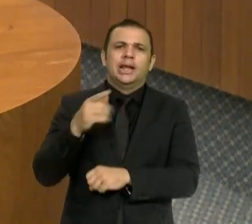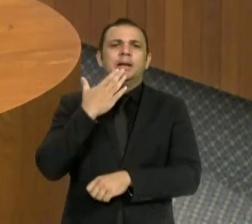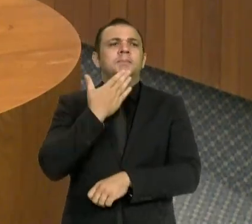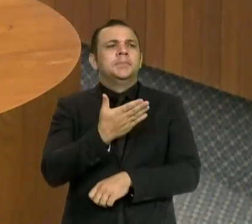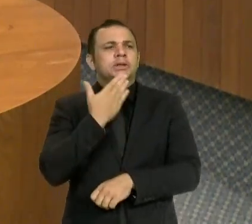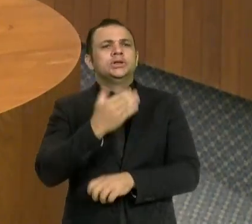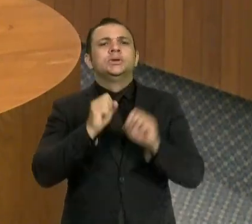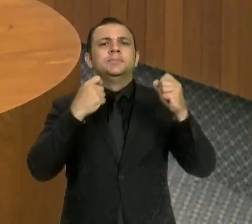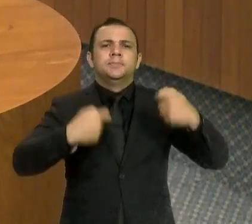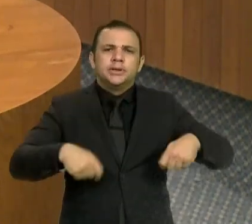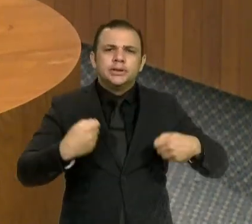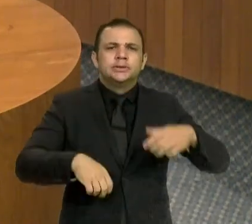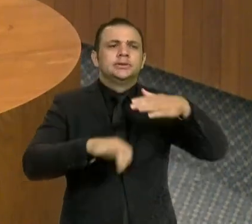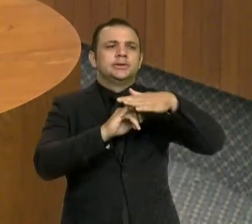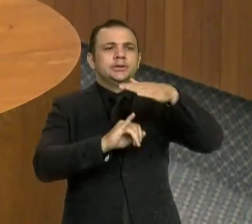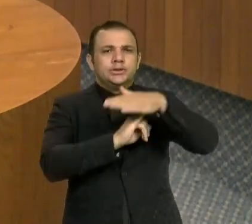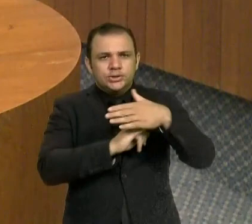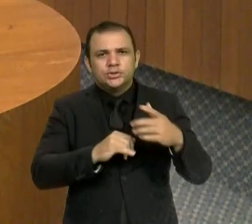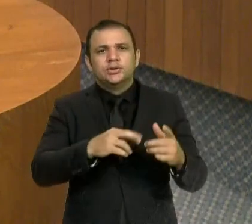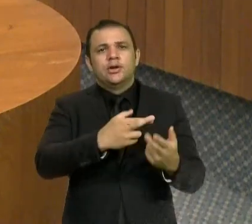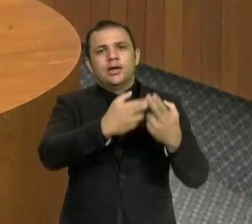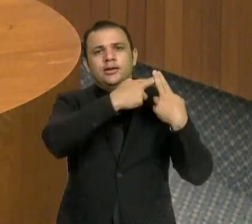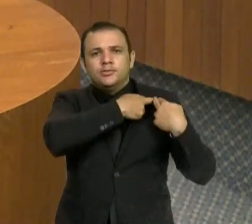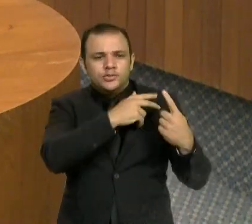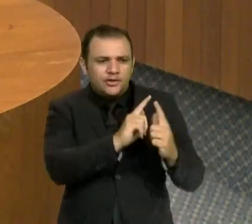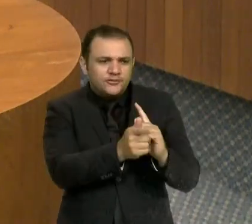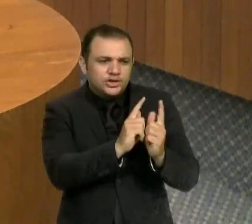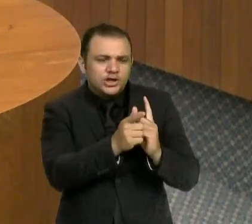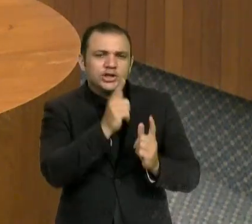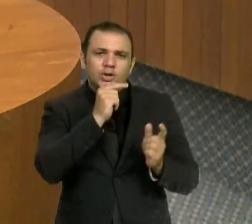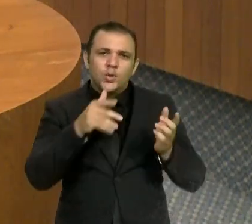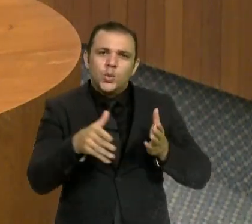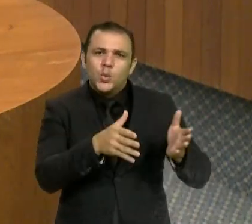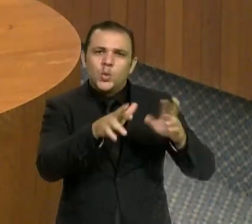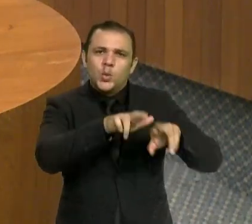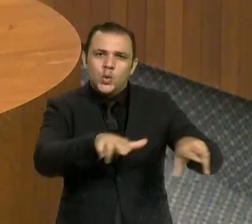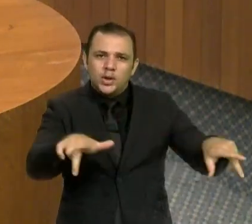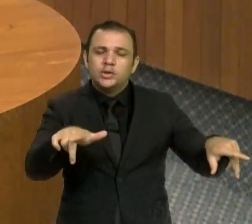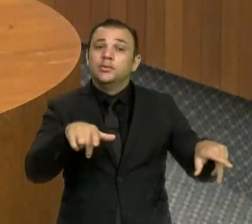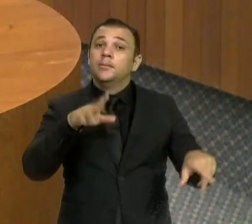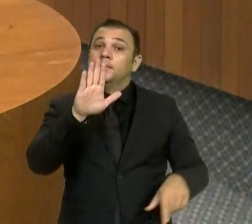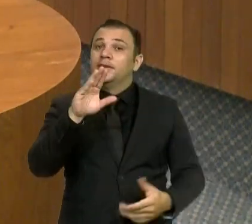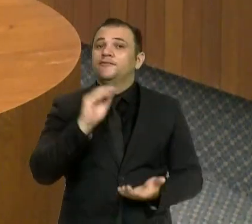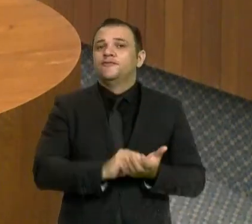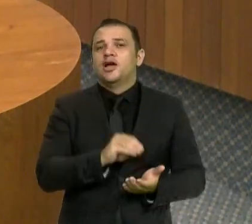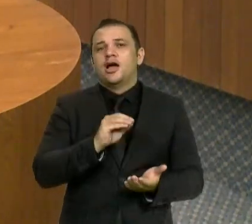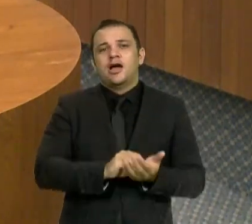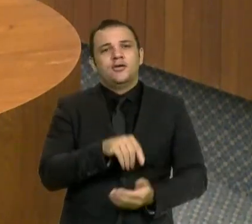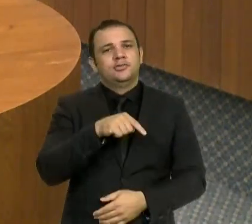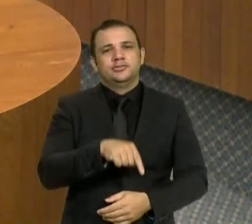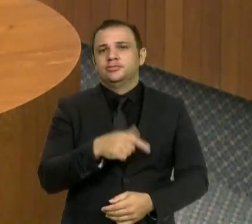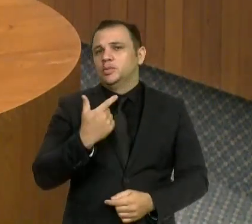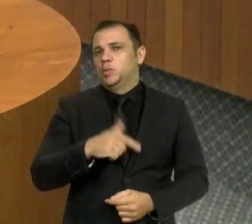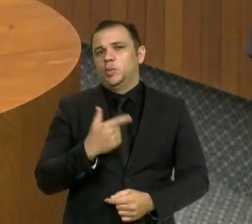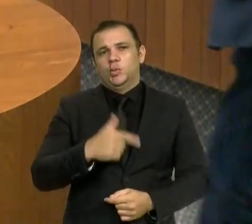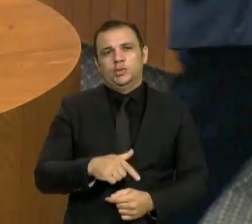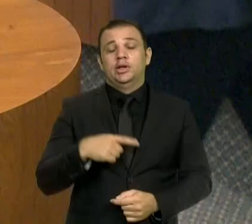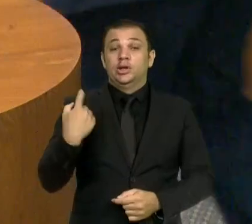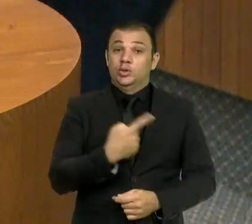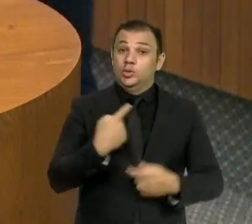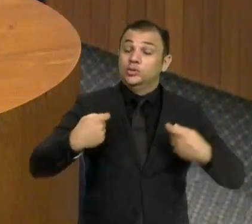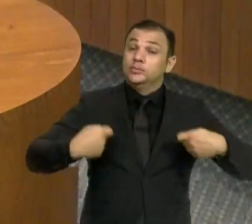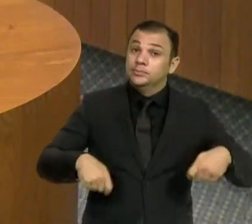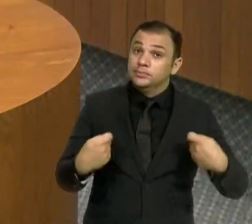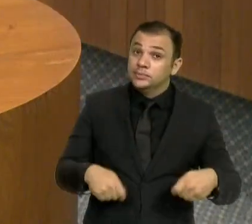de gestor de recursos hídricos, mas nós ainda não temos. Queremos chamar a atenção, né, e oferecer alternativa para o